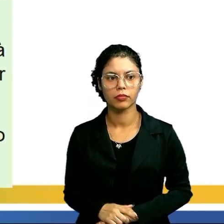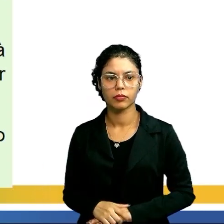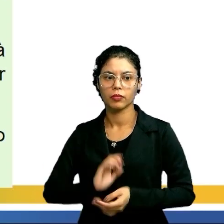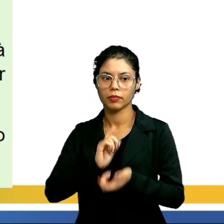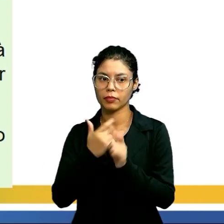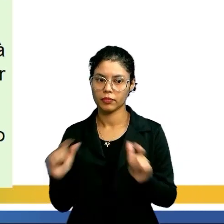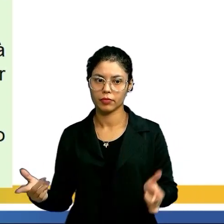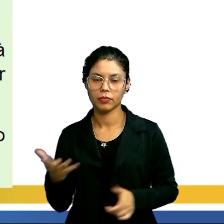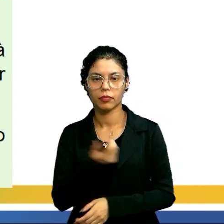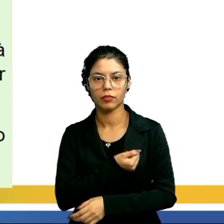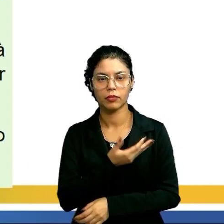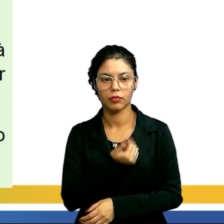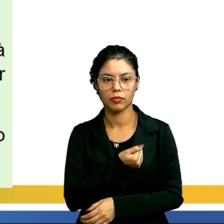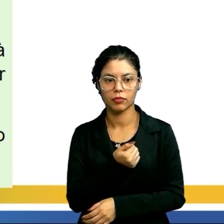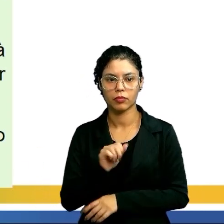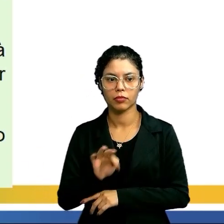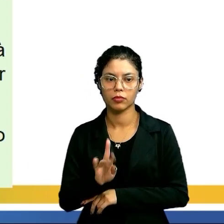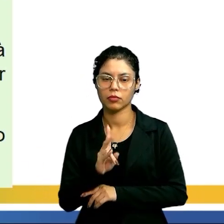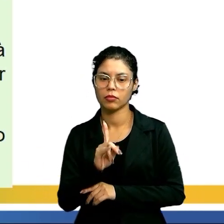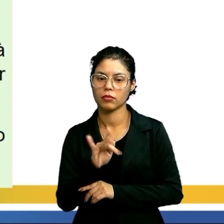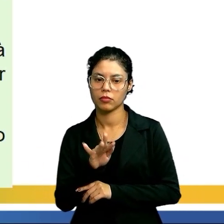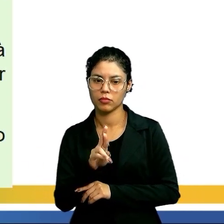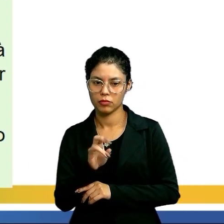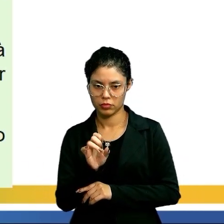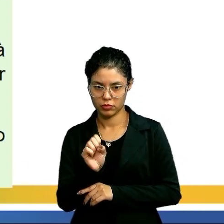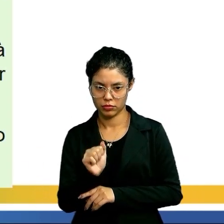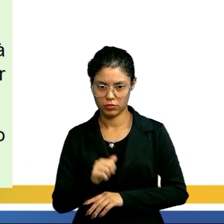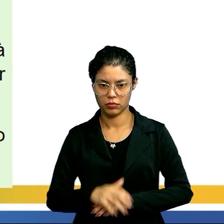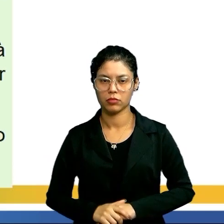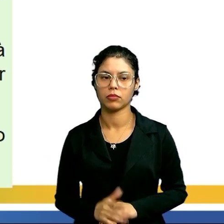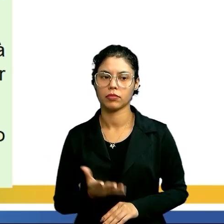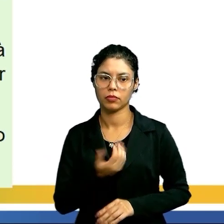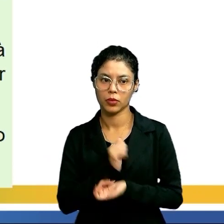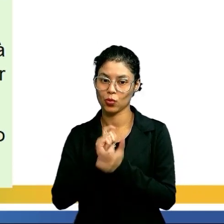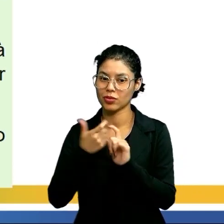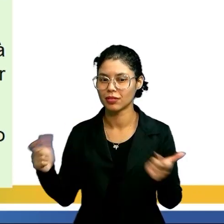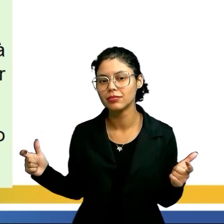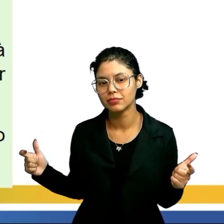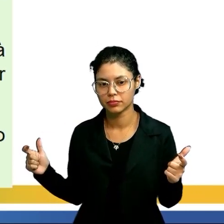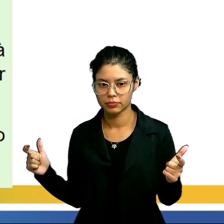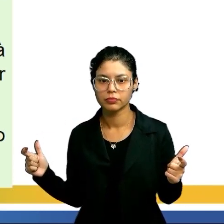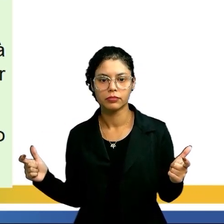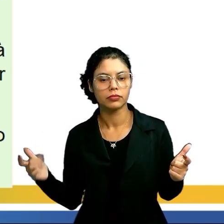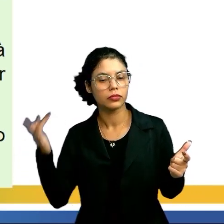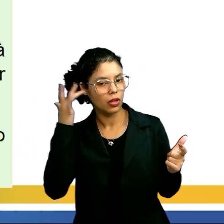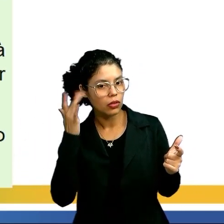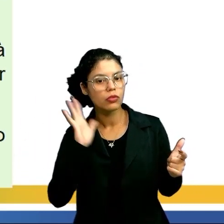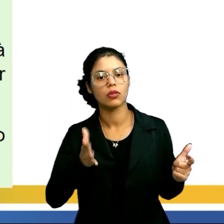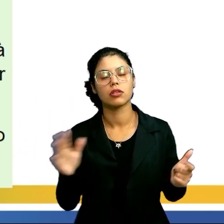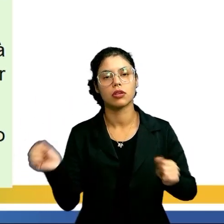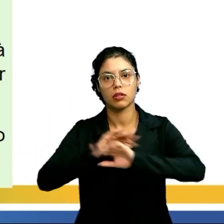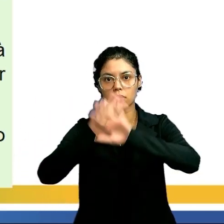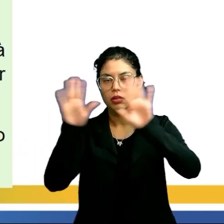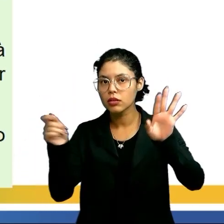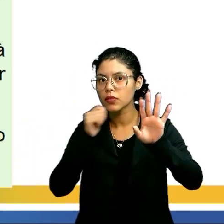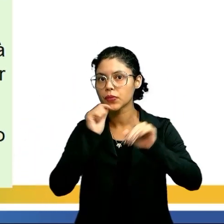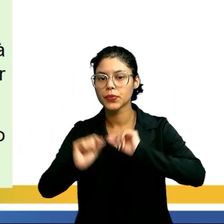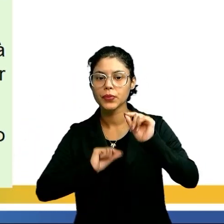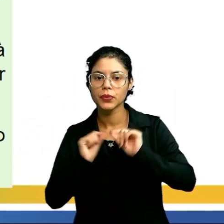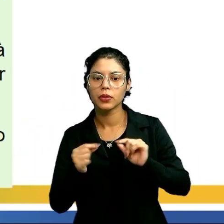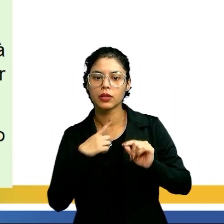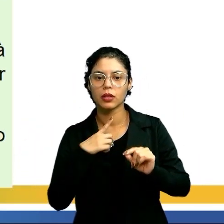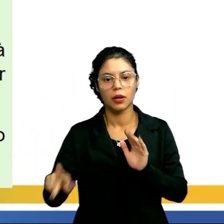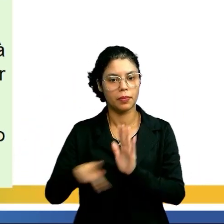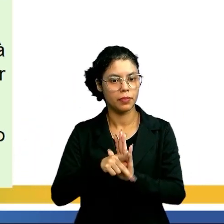pareça, elas são a maioria em números absolutos. Eu acho que isso já ficou bastante claro